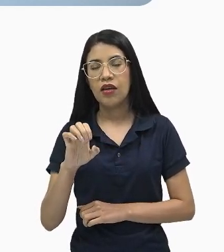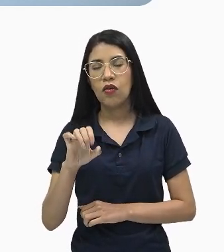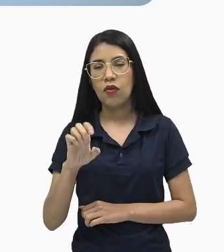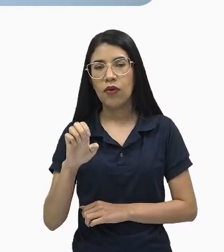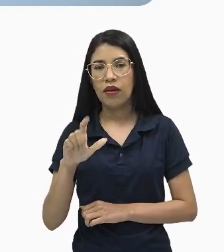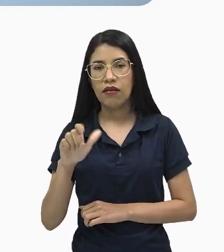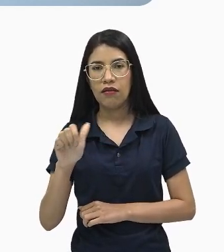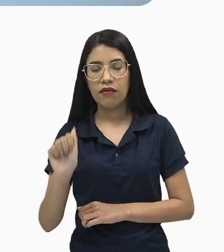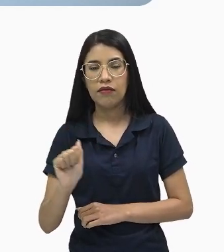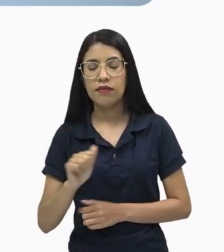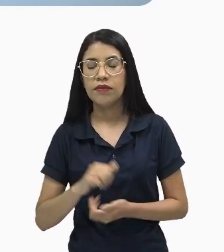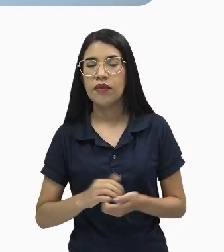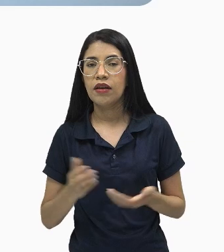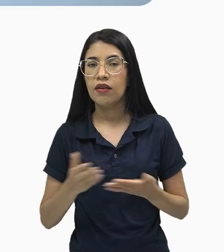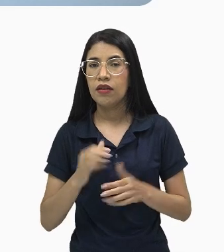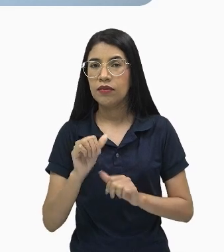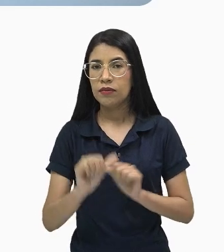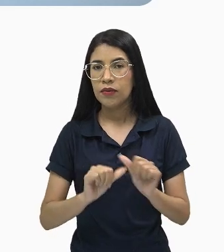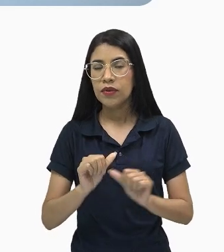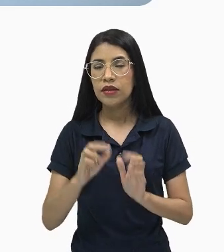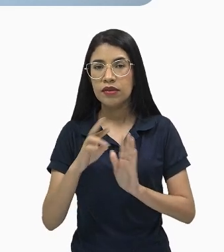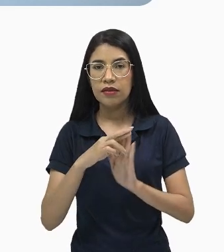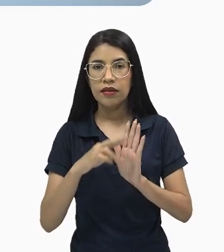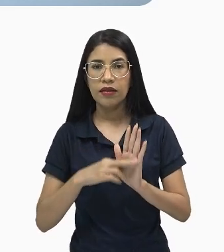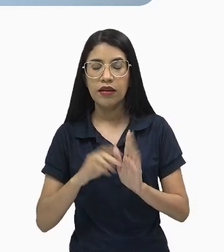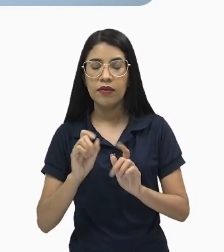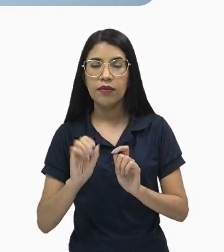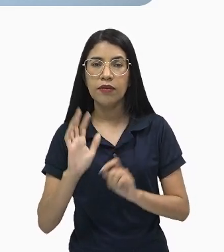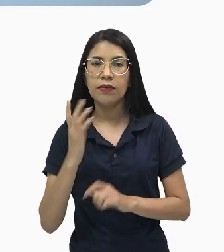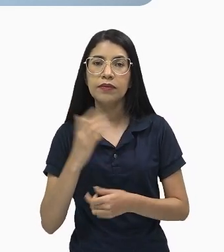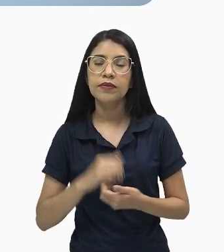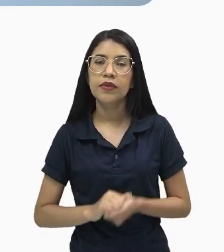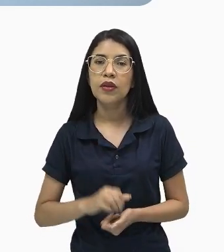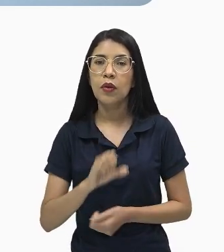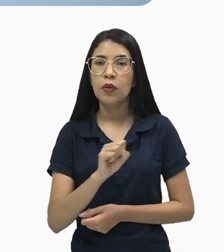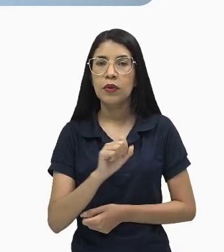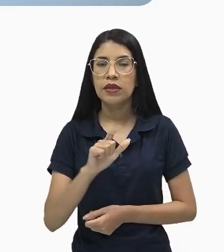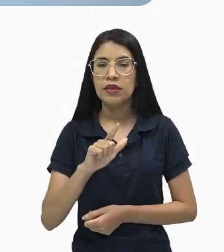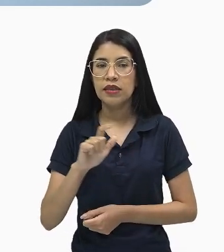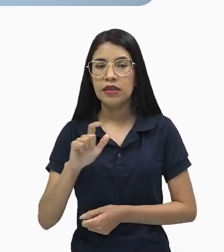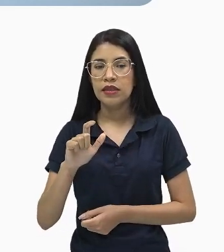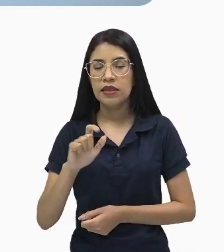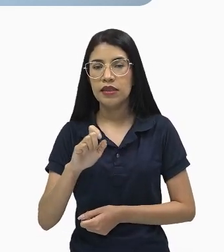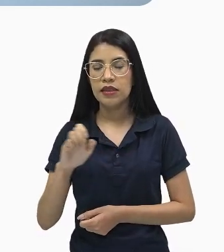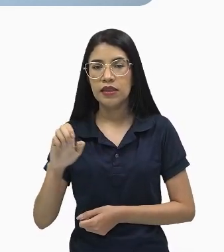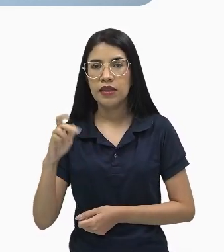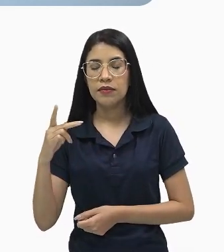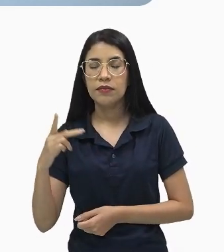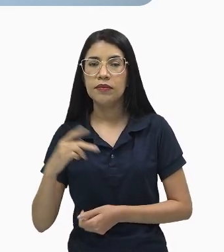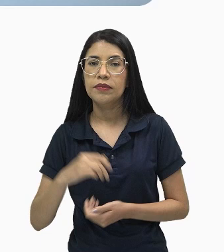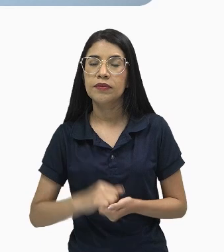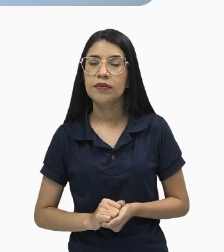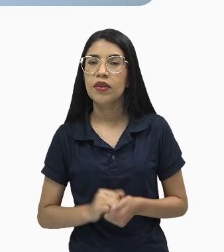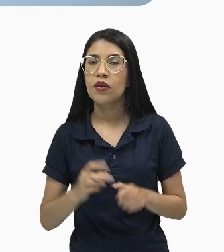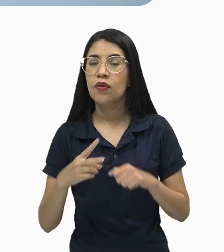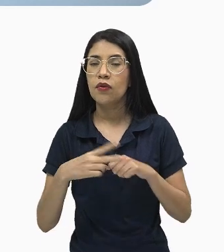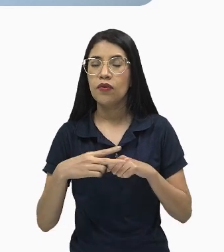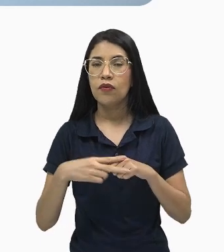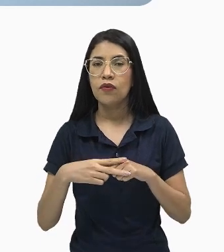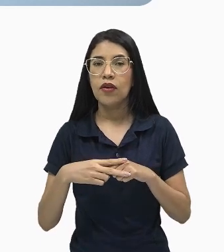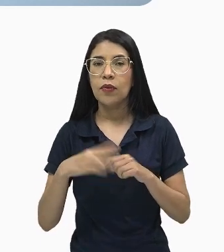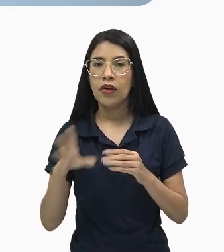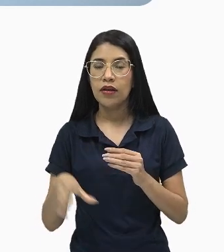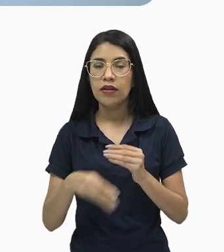uma regrinha que a gente vai ver. No caso aí, o verbo sleep. Esse verbo vai receber a seguinte